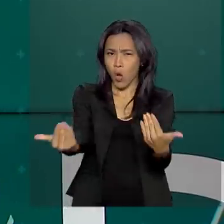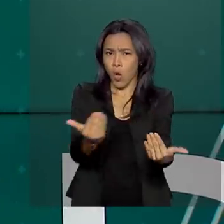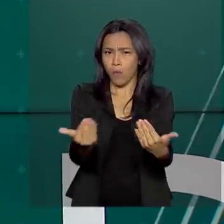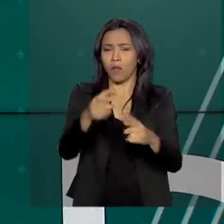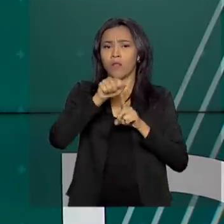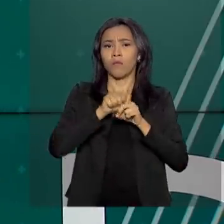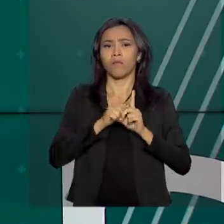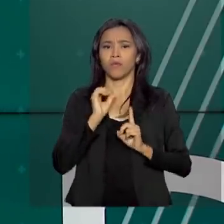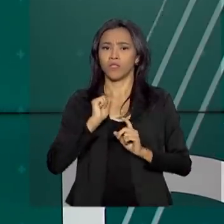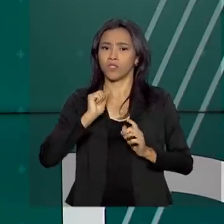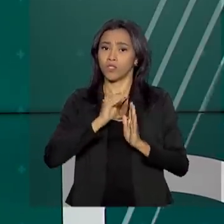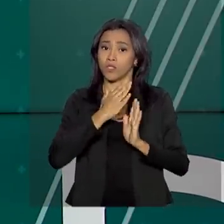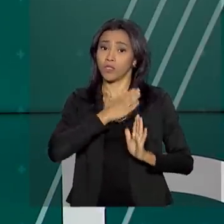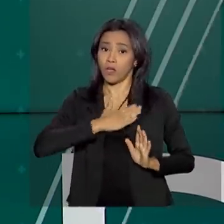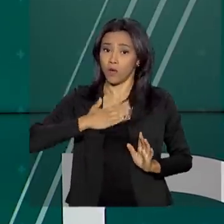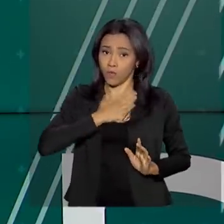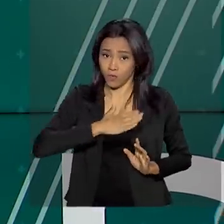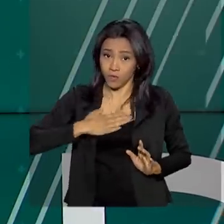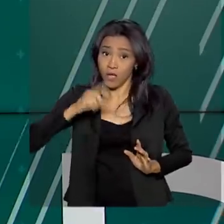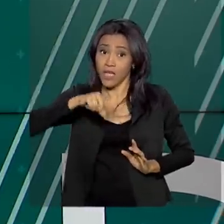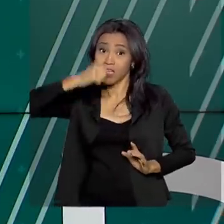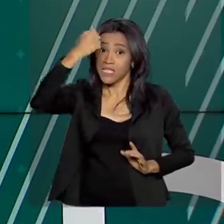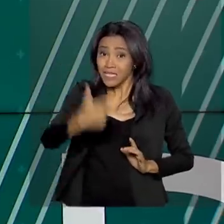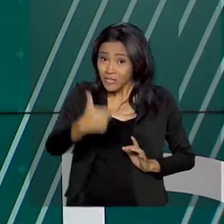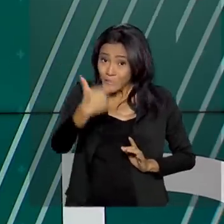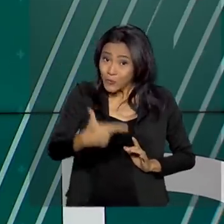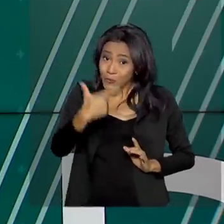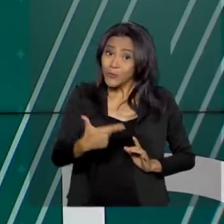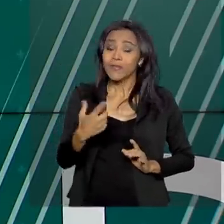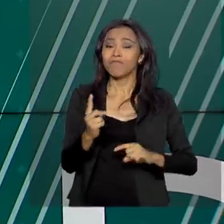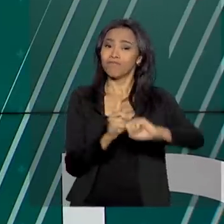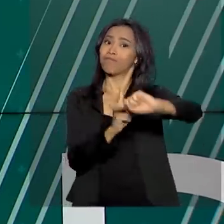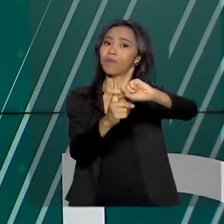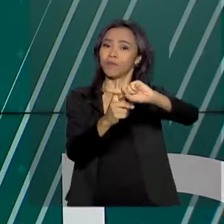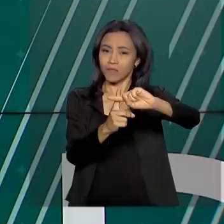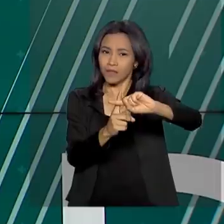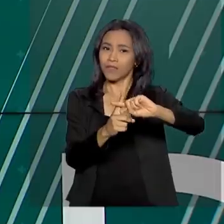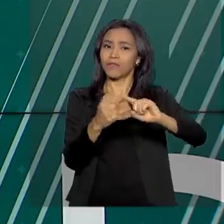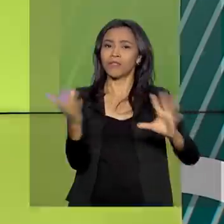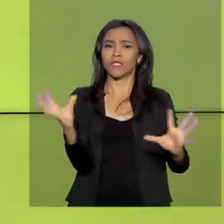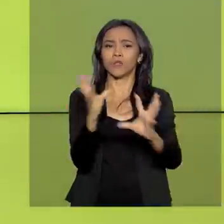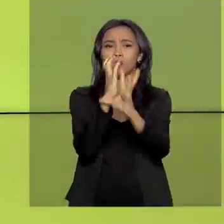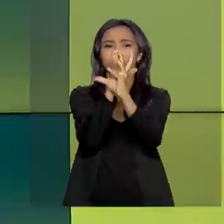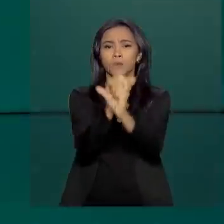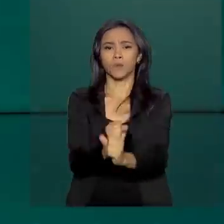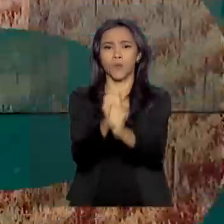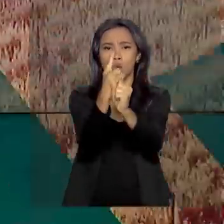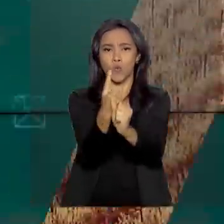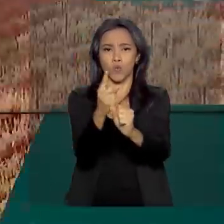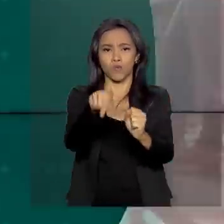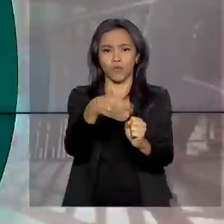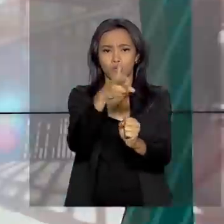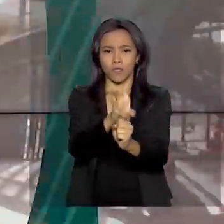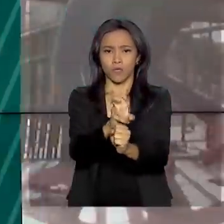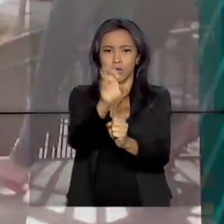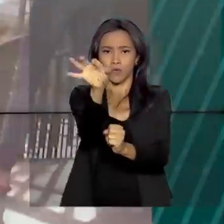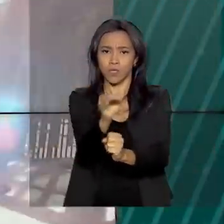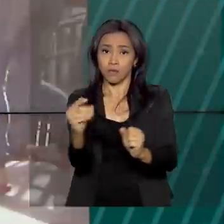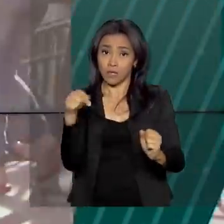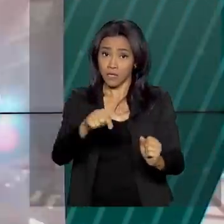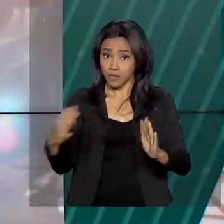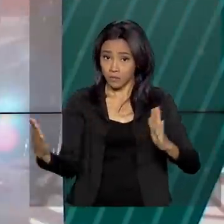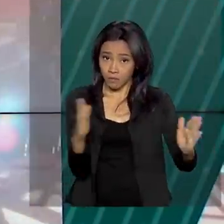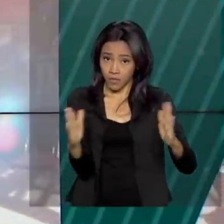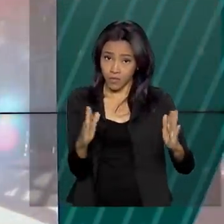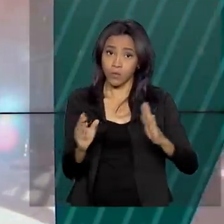agosto essa foi a segunda taxa positiva seguida com acúmulo de 1,5 por cento nesse período 11